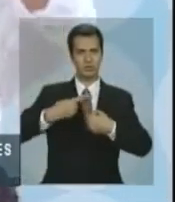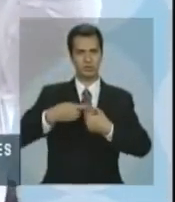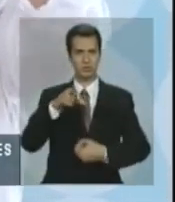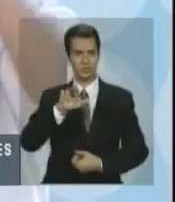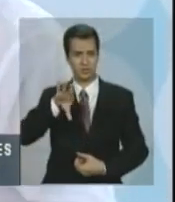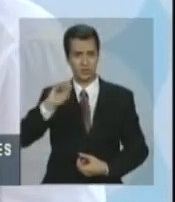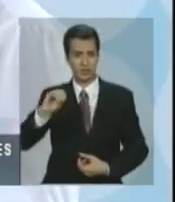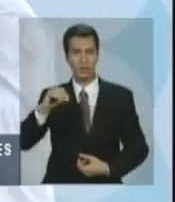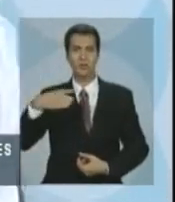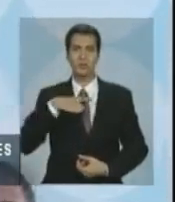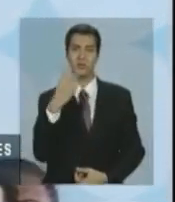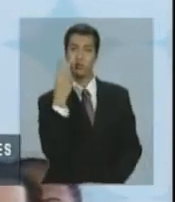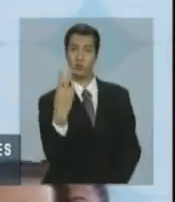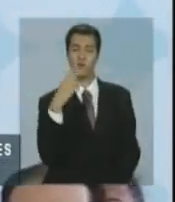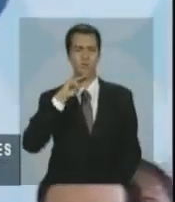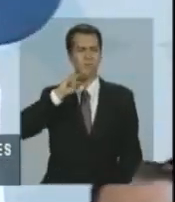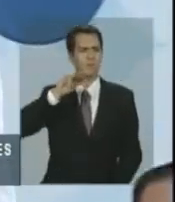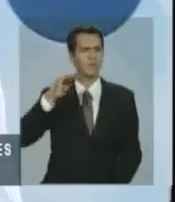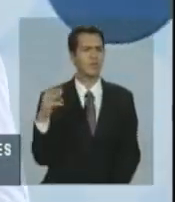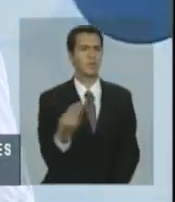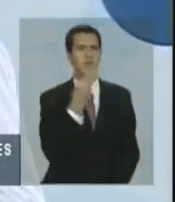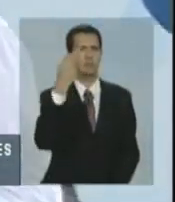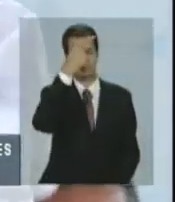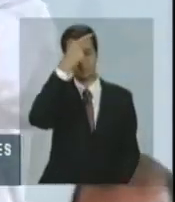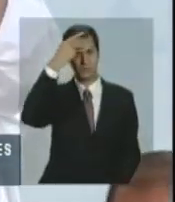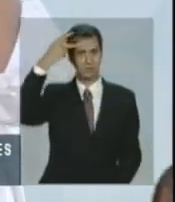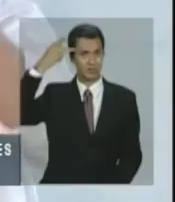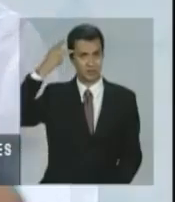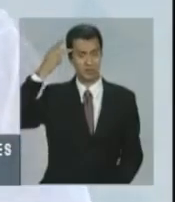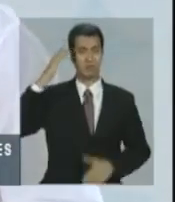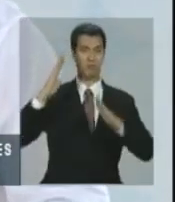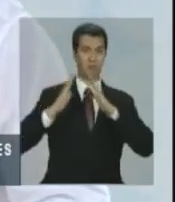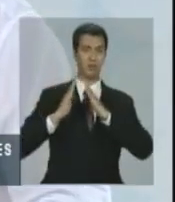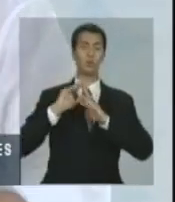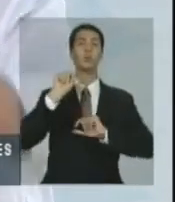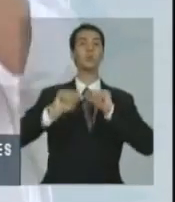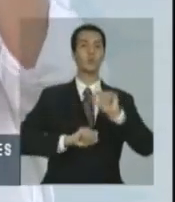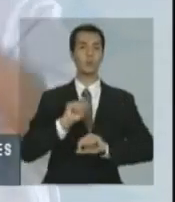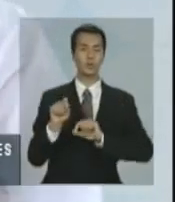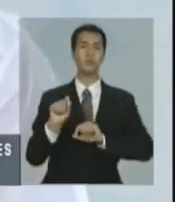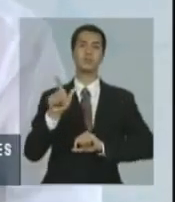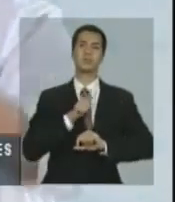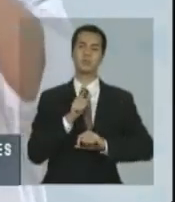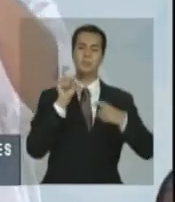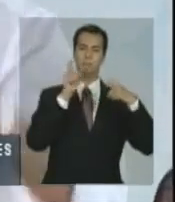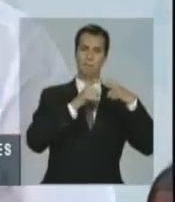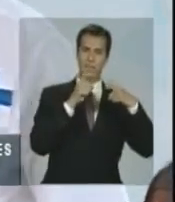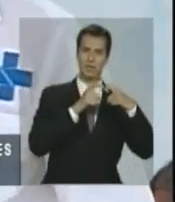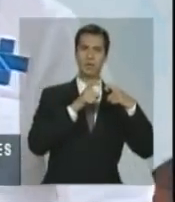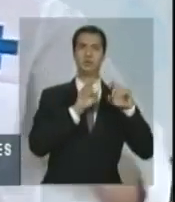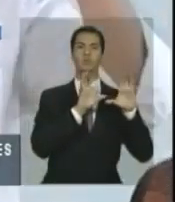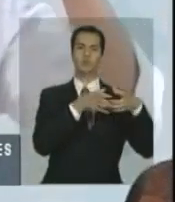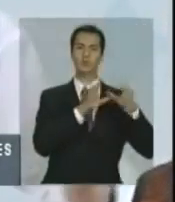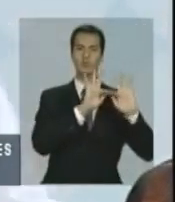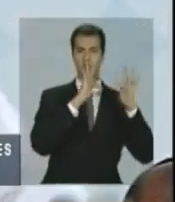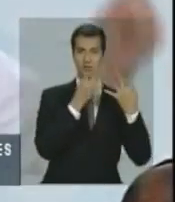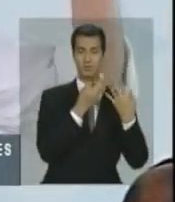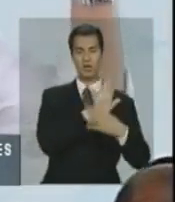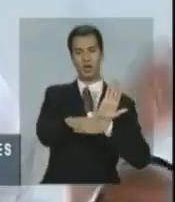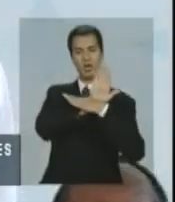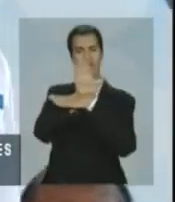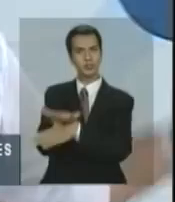tem 2 milhões de cariocas acompanhados por médicos de família, essa